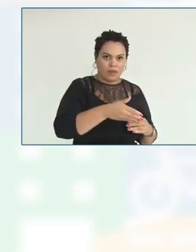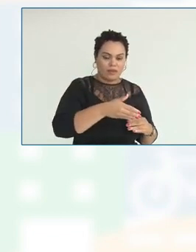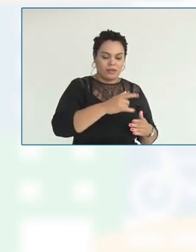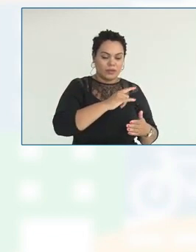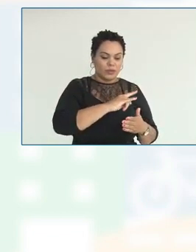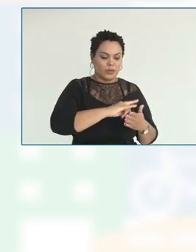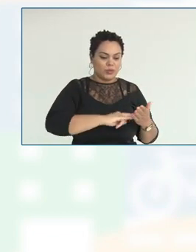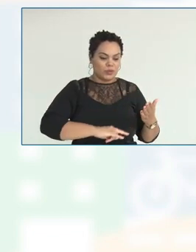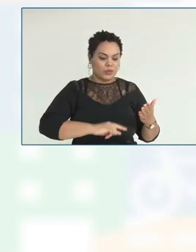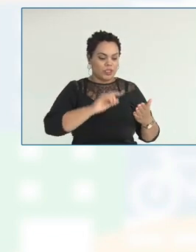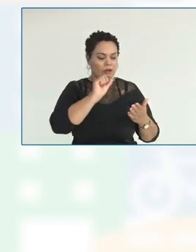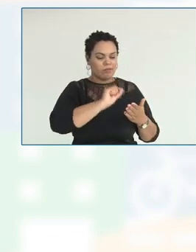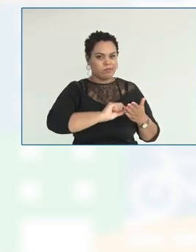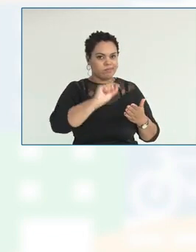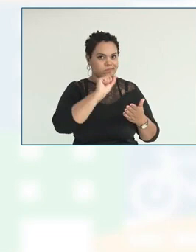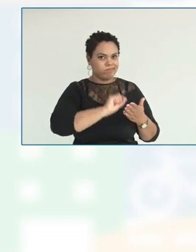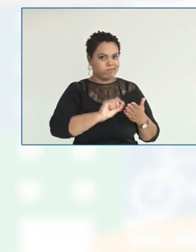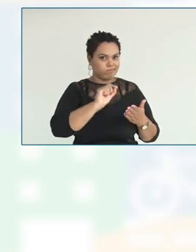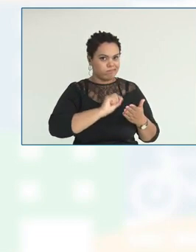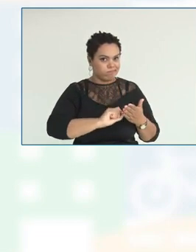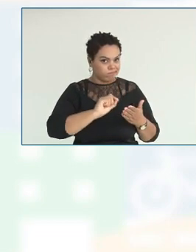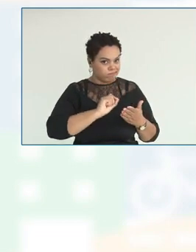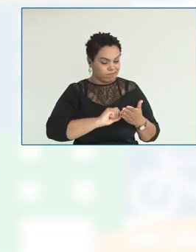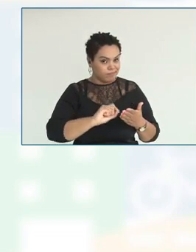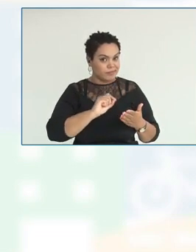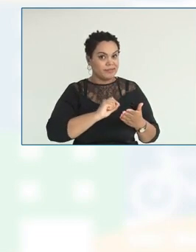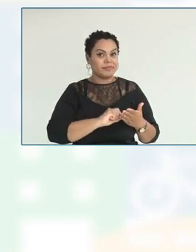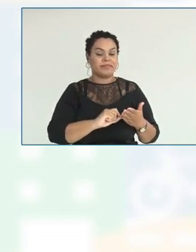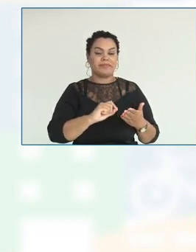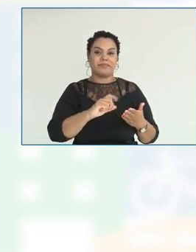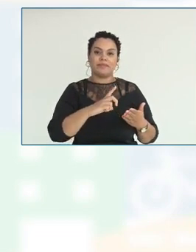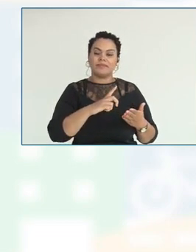para que seja preenchido. E esse instrumento tem